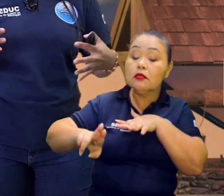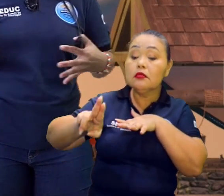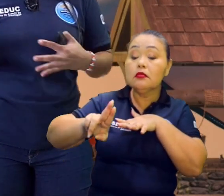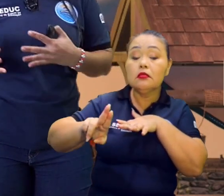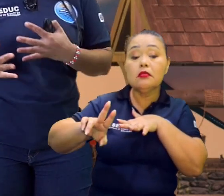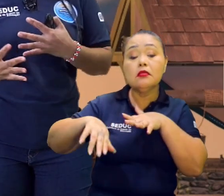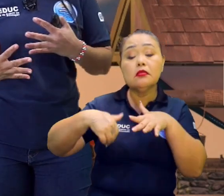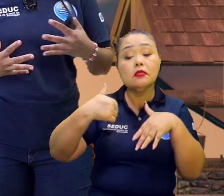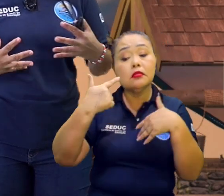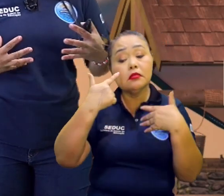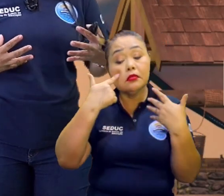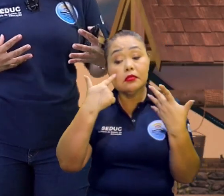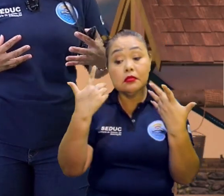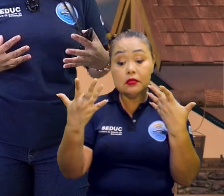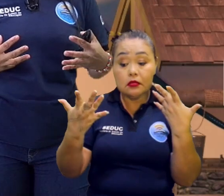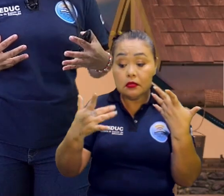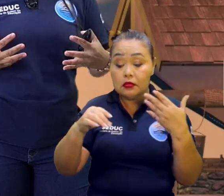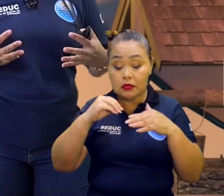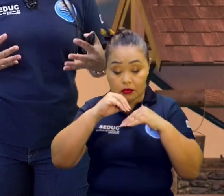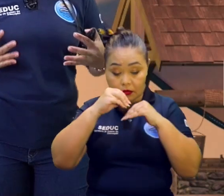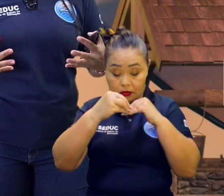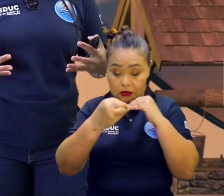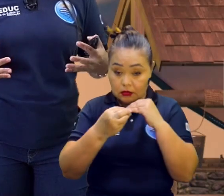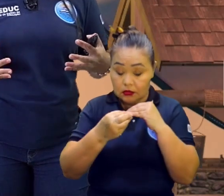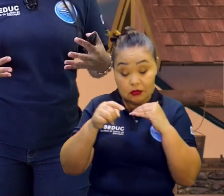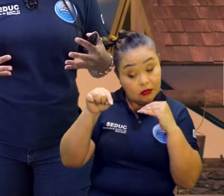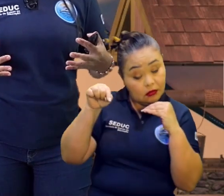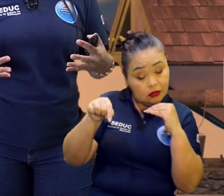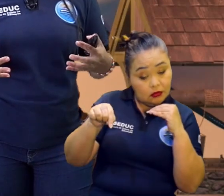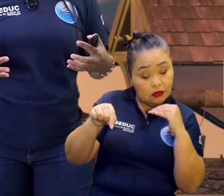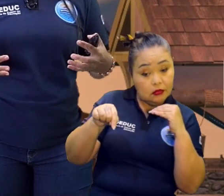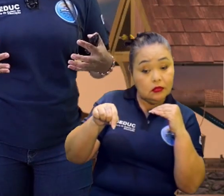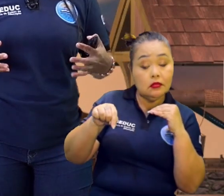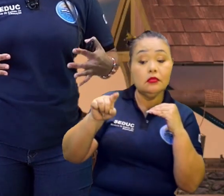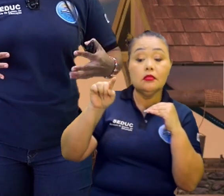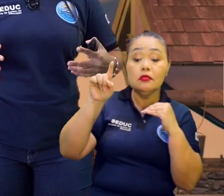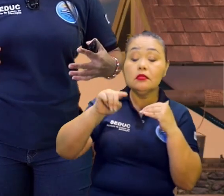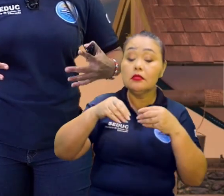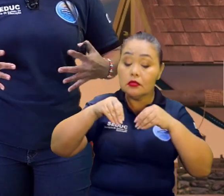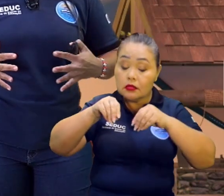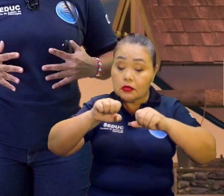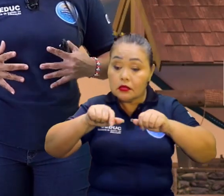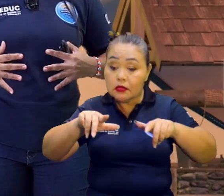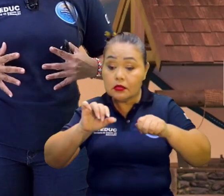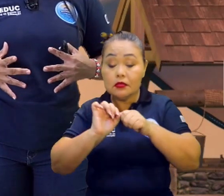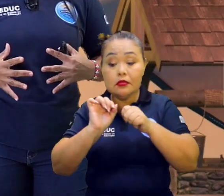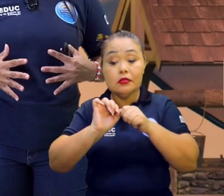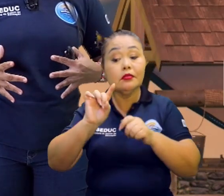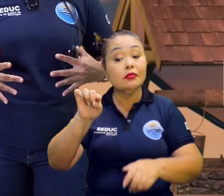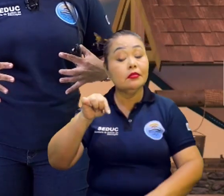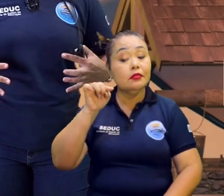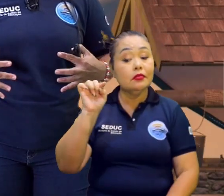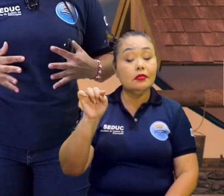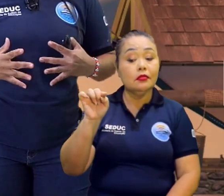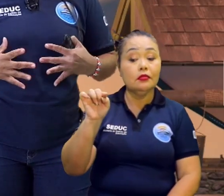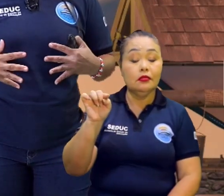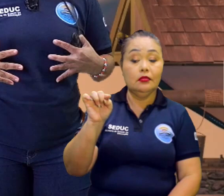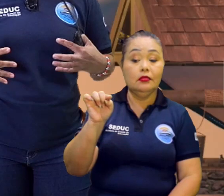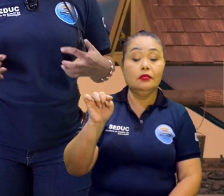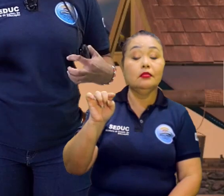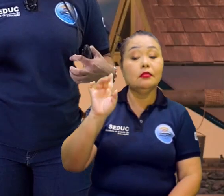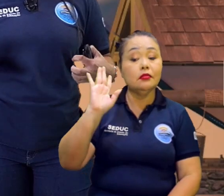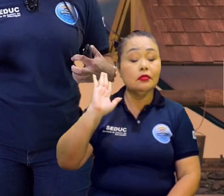que existe entre os micro-organismos ali do solo, tá? Para esse processo de enraizamento,